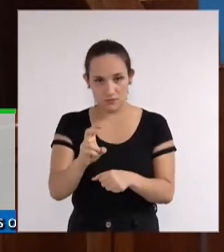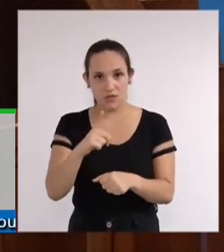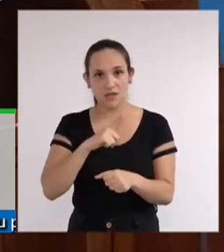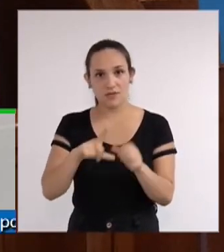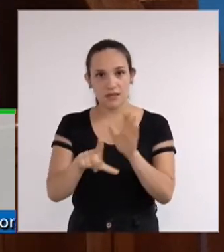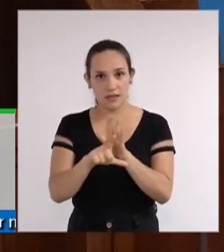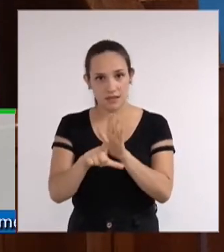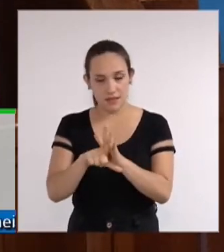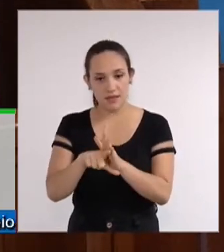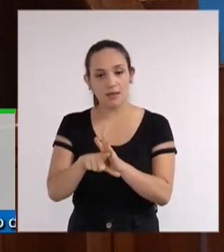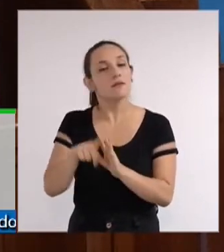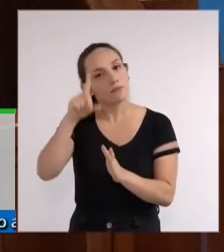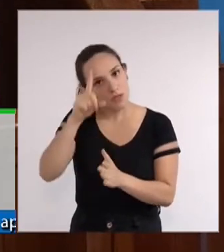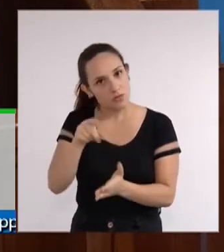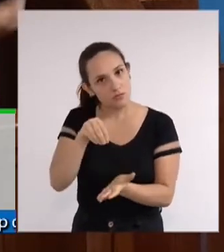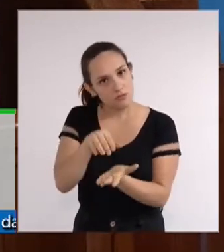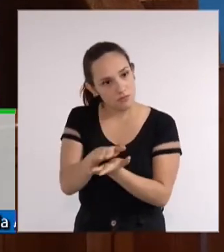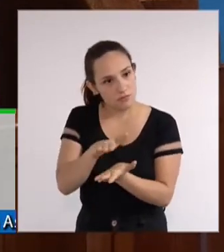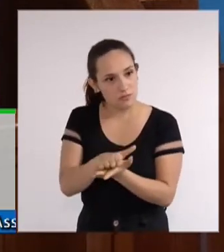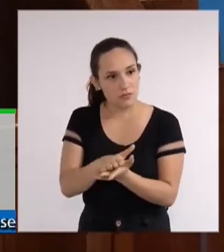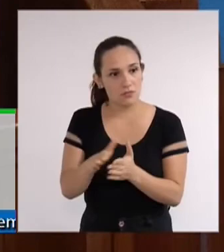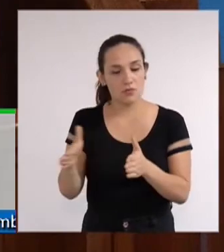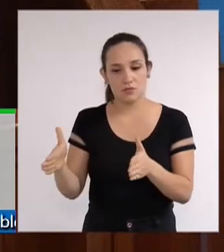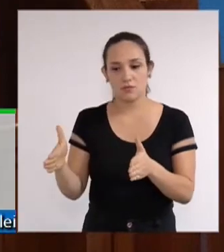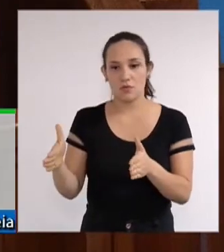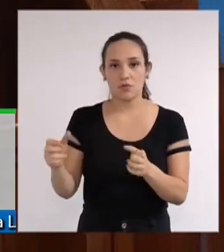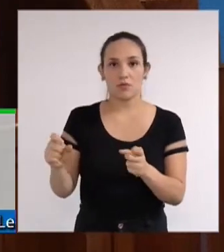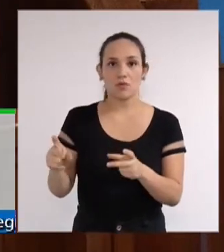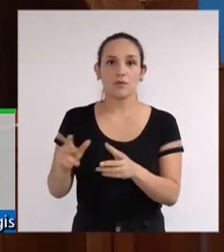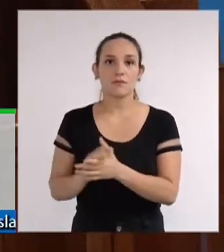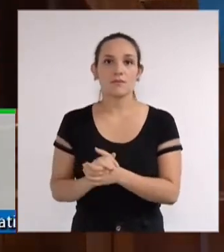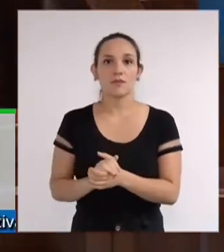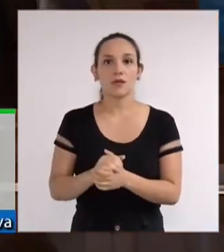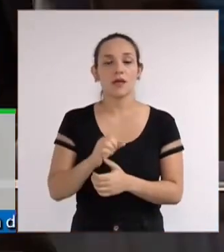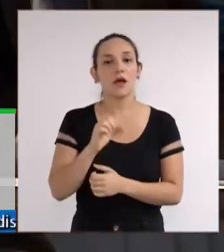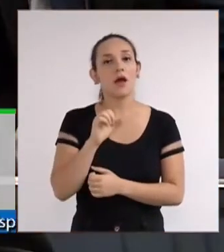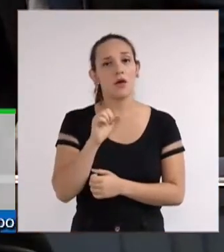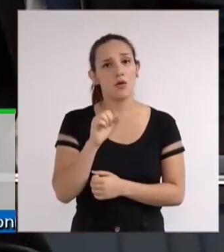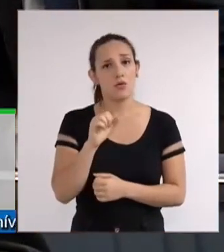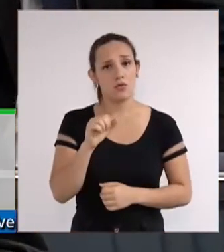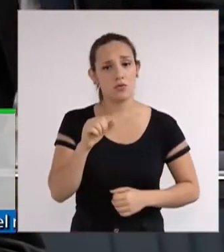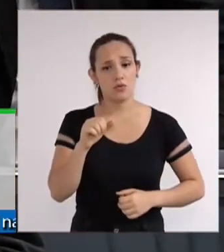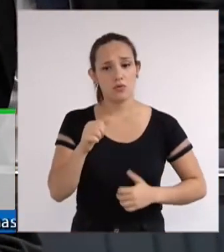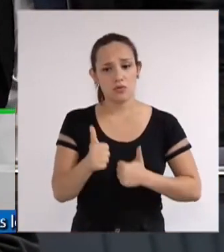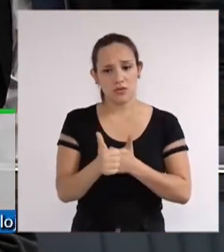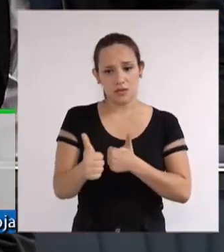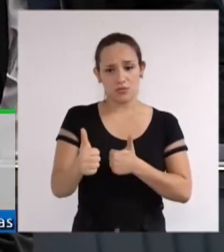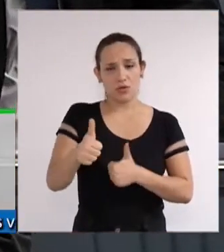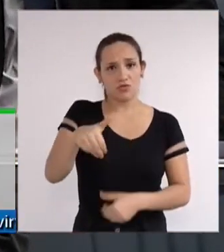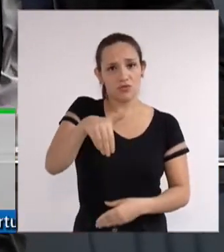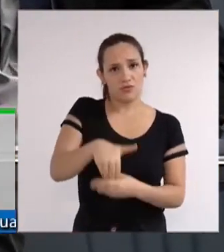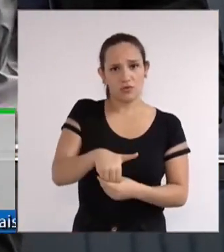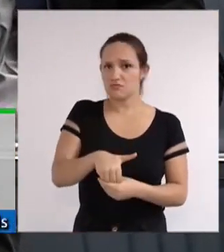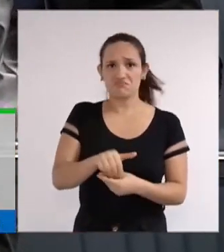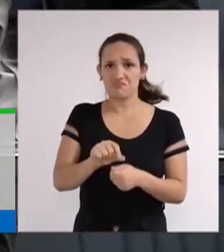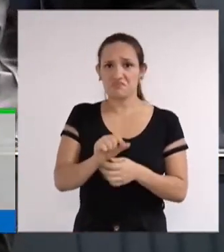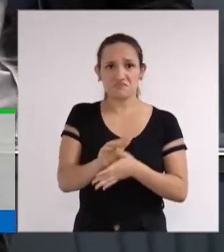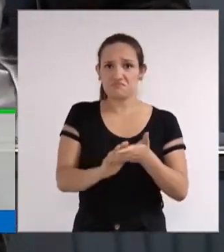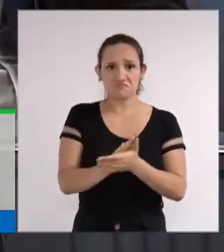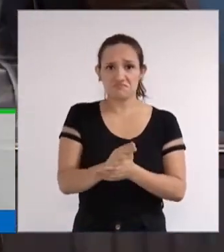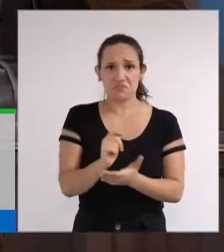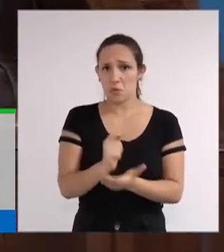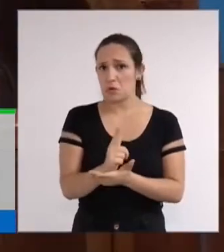voto. A direção do Tribunal Superior Eleitoral não fez absolutamente nada no sentido de gerar,